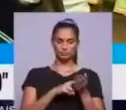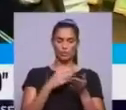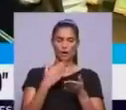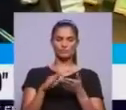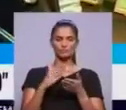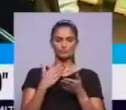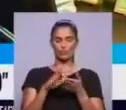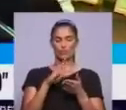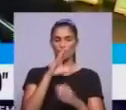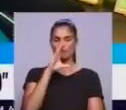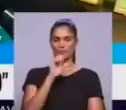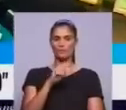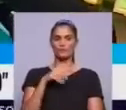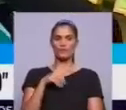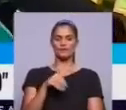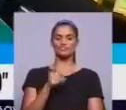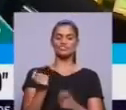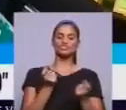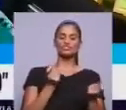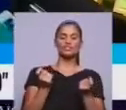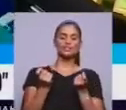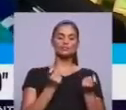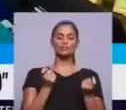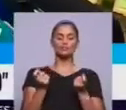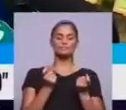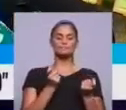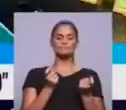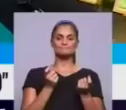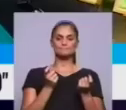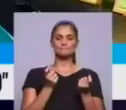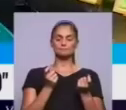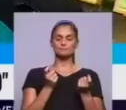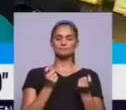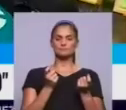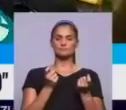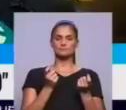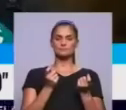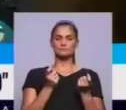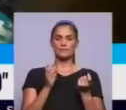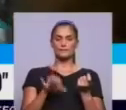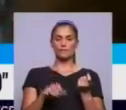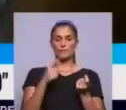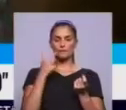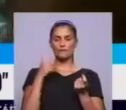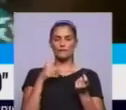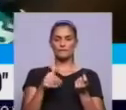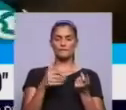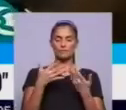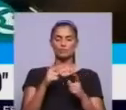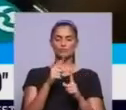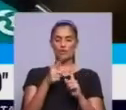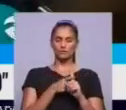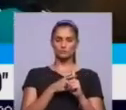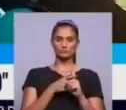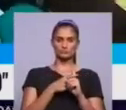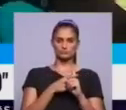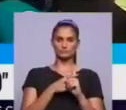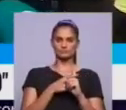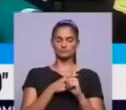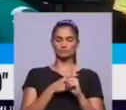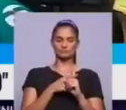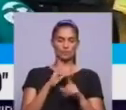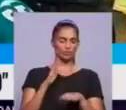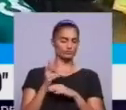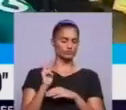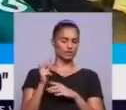o governo vai inserindo de tal maneira que como sobrará no ano que vem tem sido a prática nos últimos